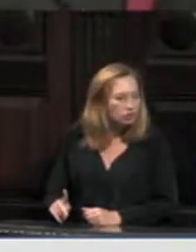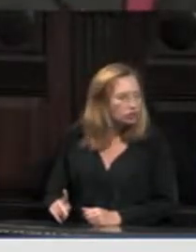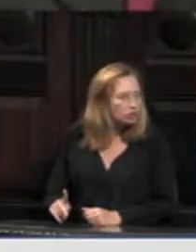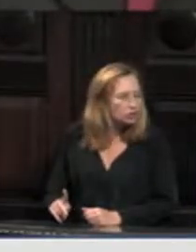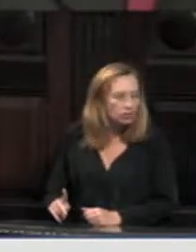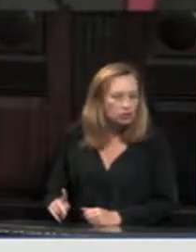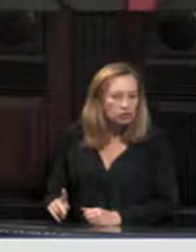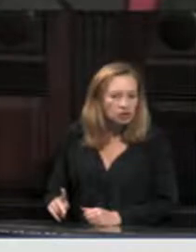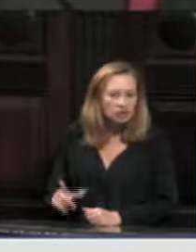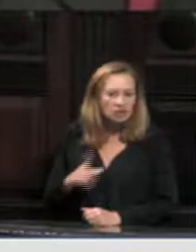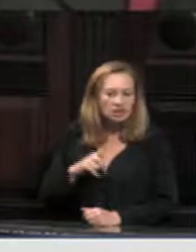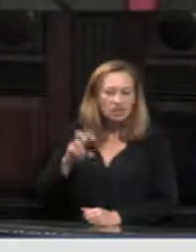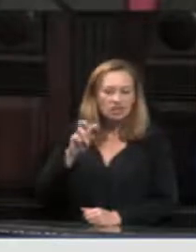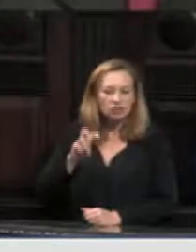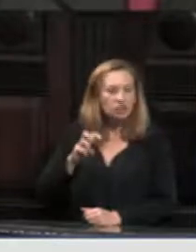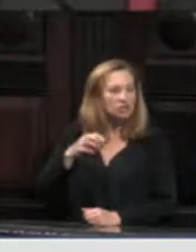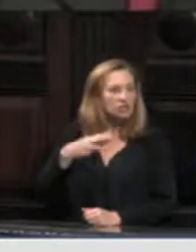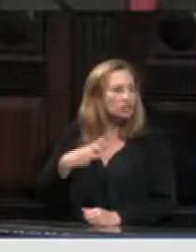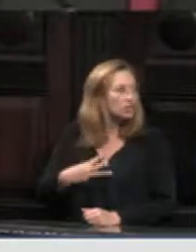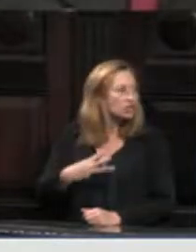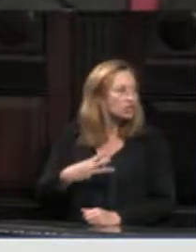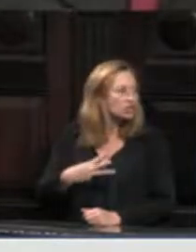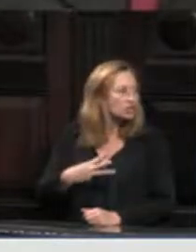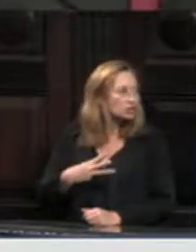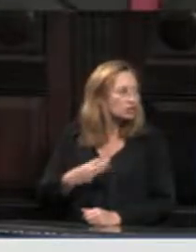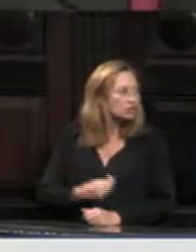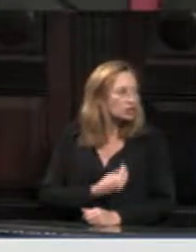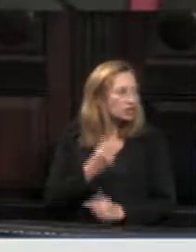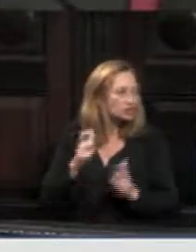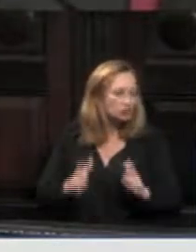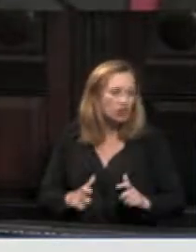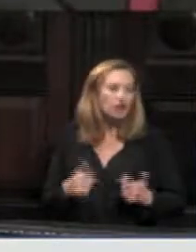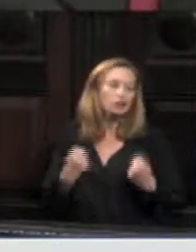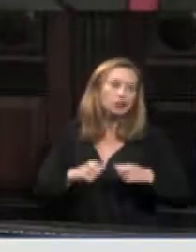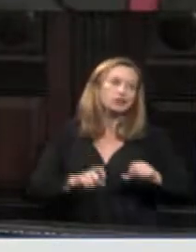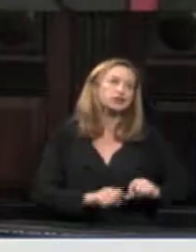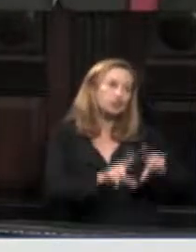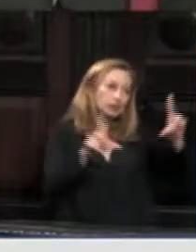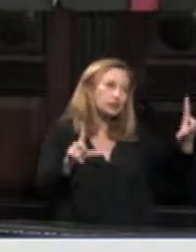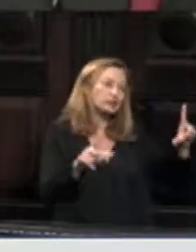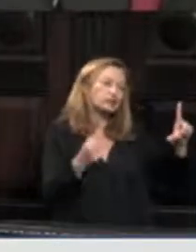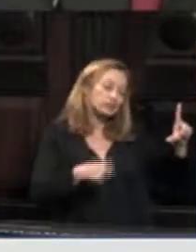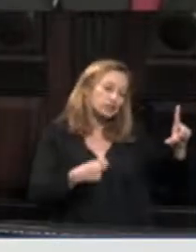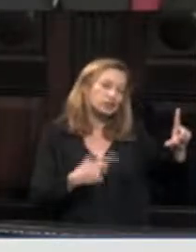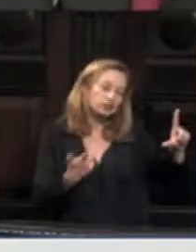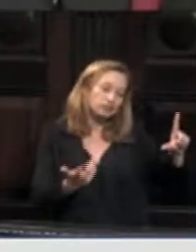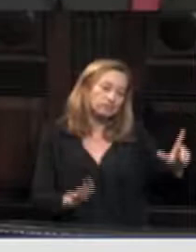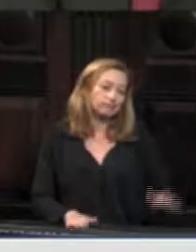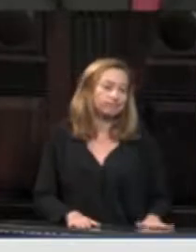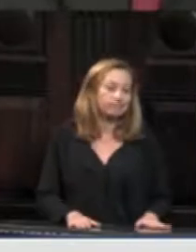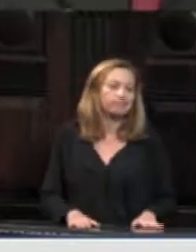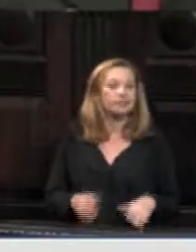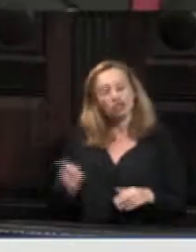Tem 53 presentes, senhor presidente. Vai ter que ser no painel, não tem jeito. Tem que ser 36. Vamos lá.